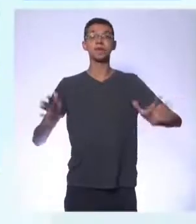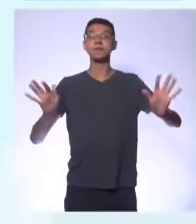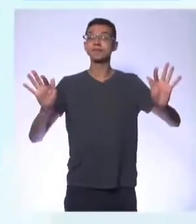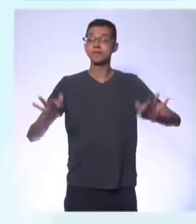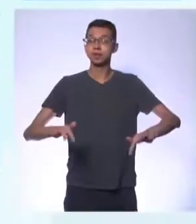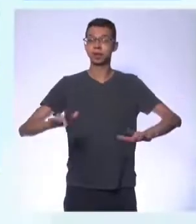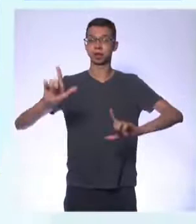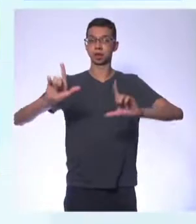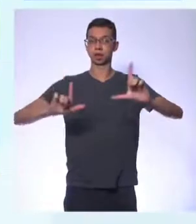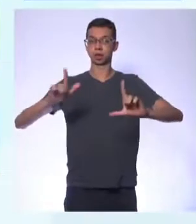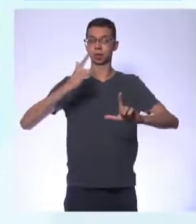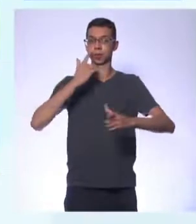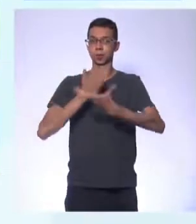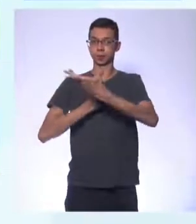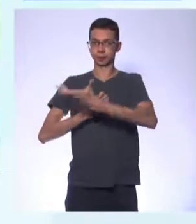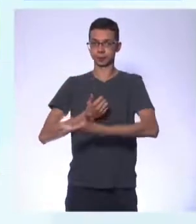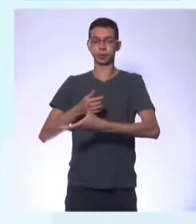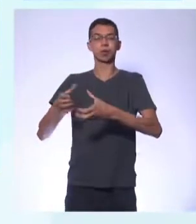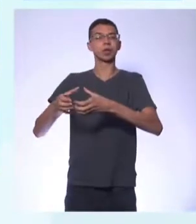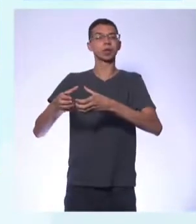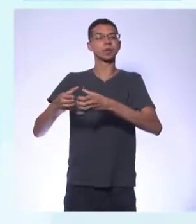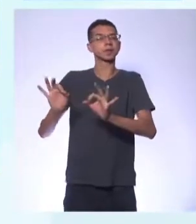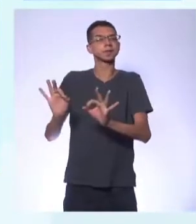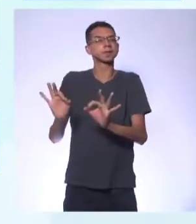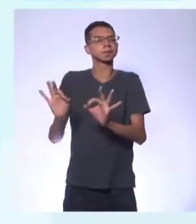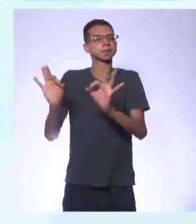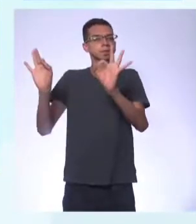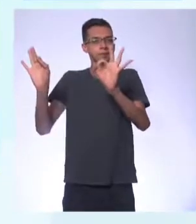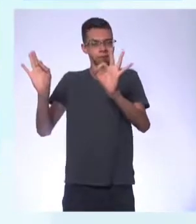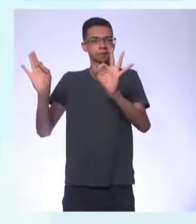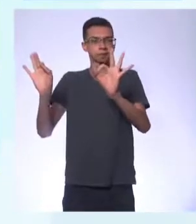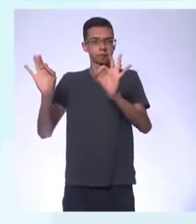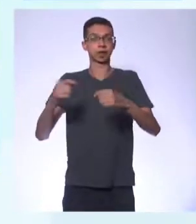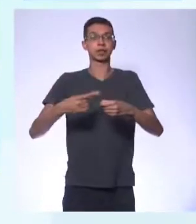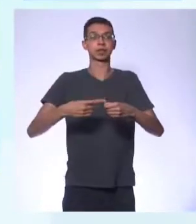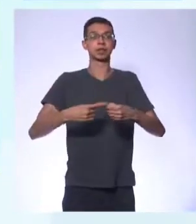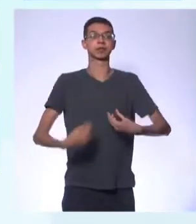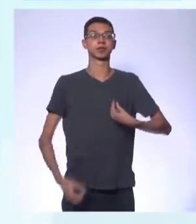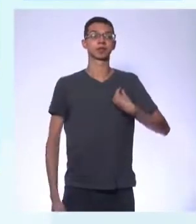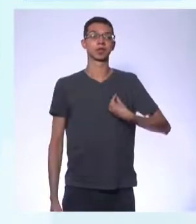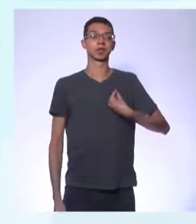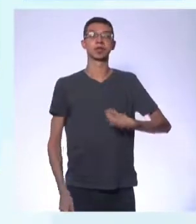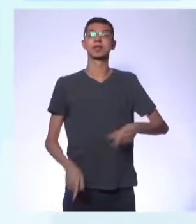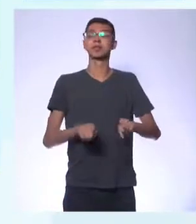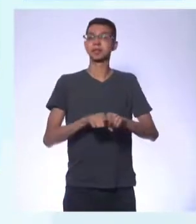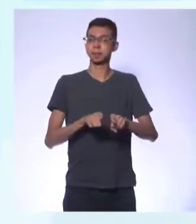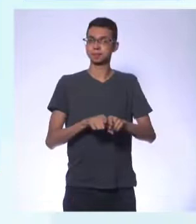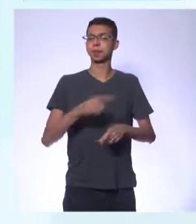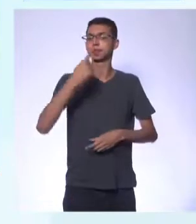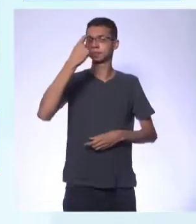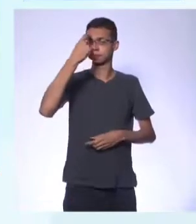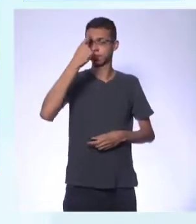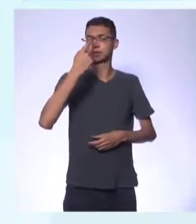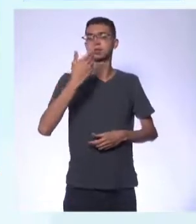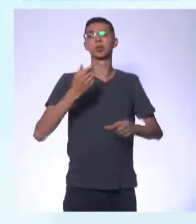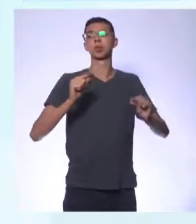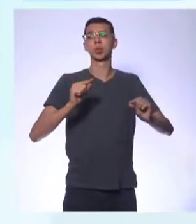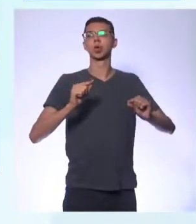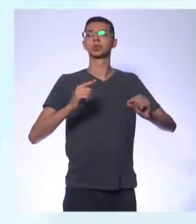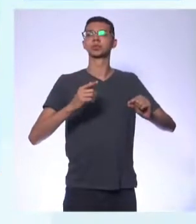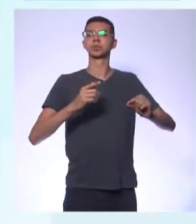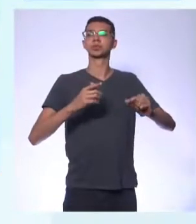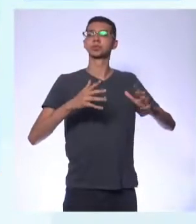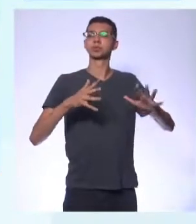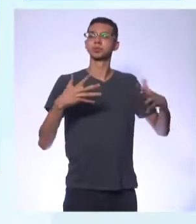né, vão embarcar nessa onda chamada república, porque eles esperam que, uma vez que